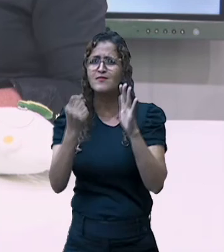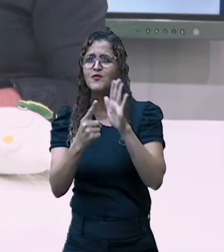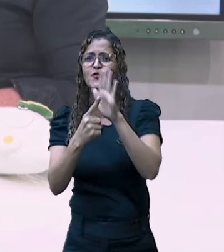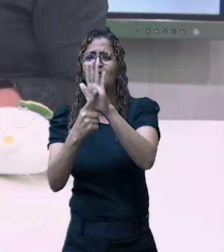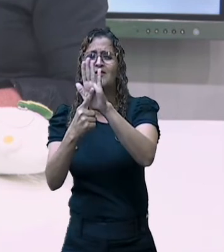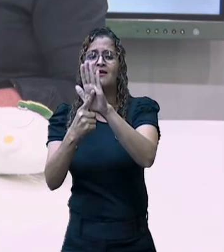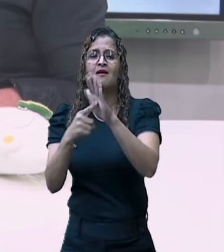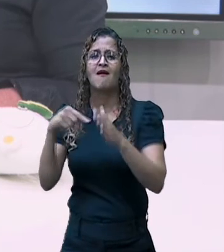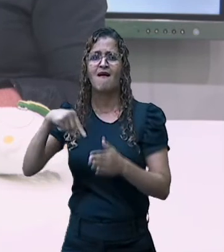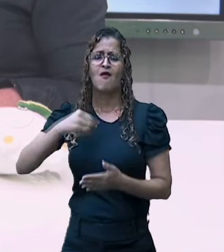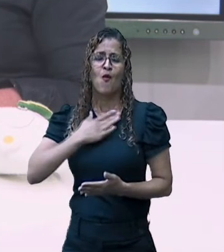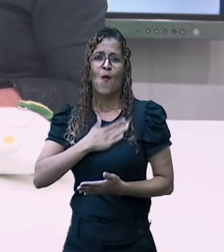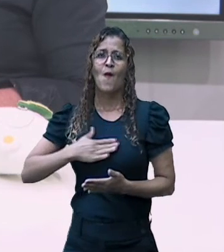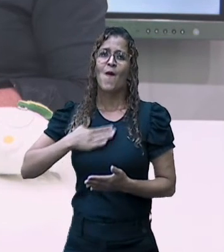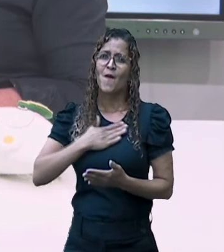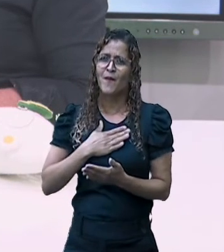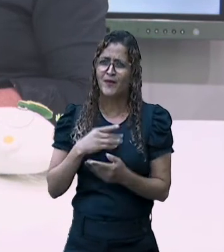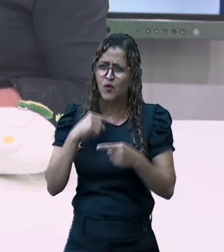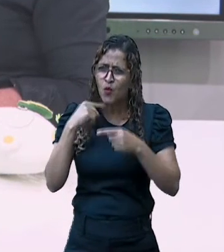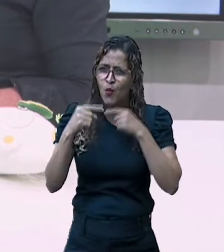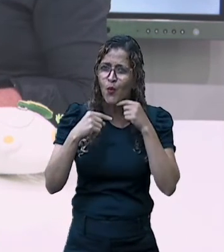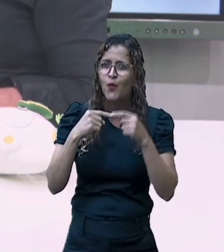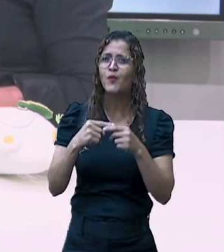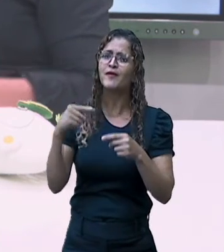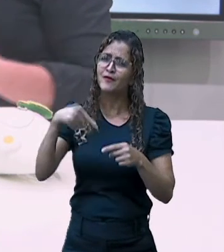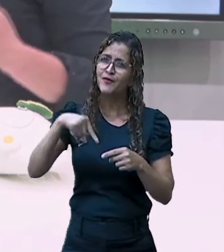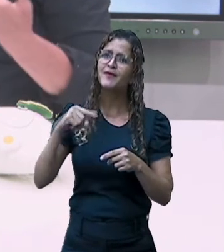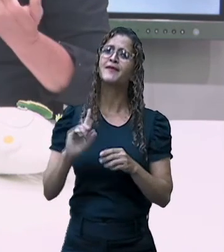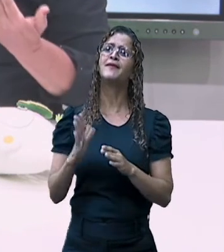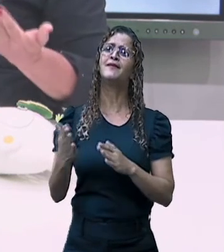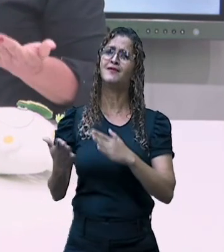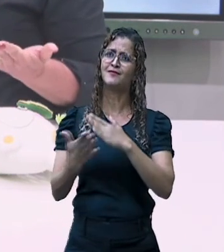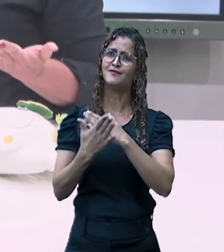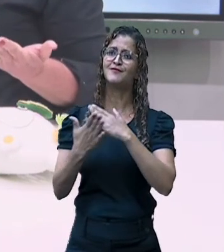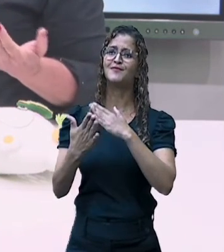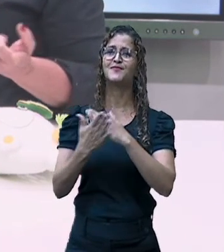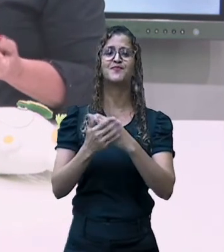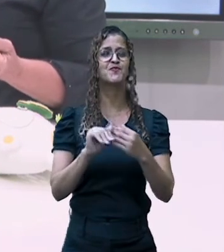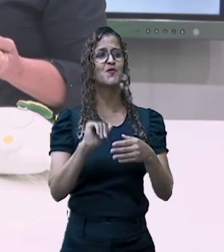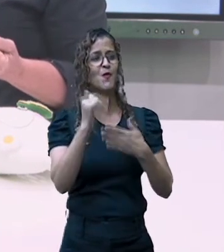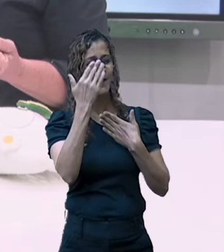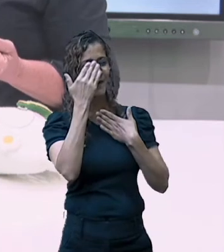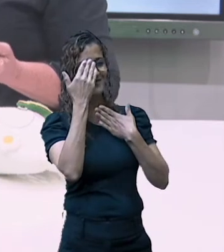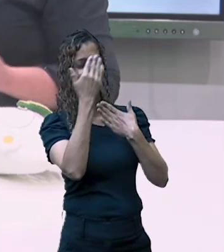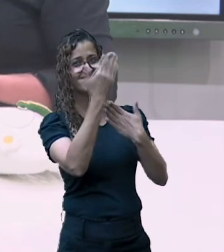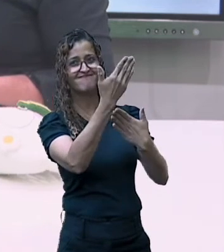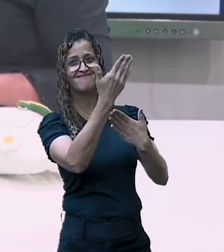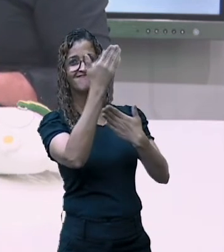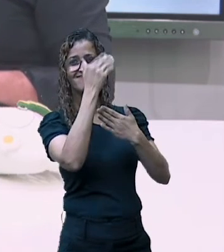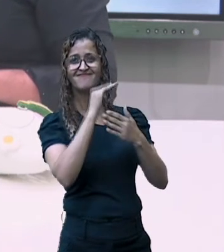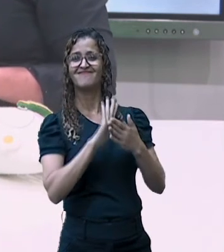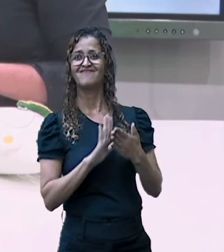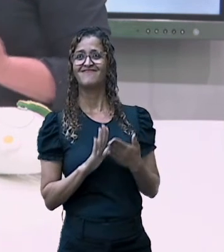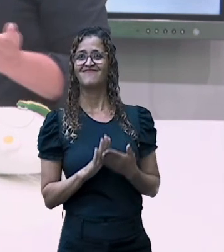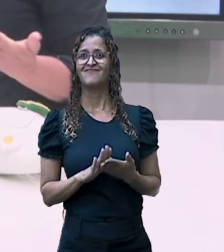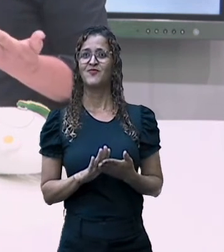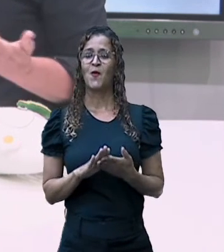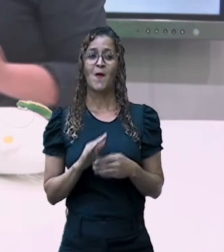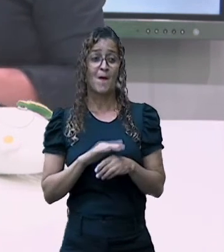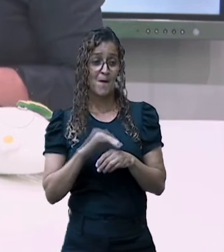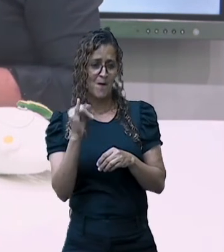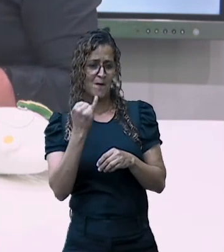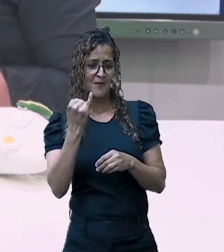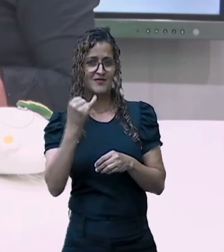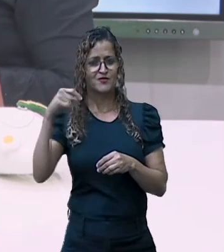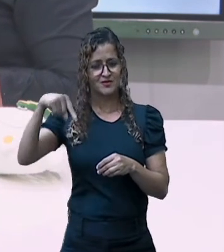dúvida, estou à disposição de vocês. Nós que agradecemos, não é isso mesmo, gente? Agradecemos